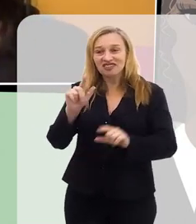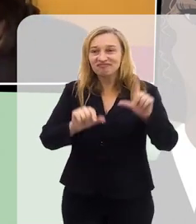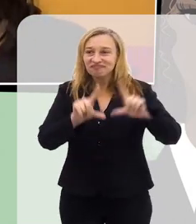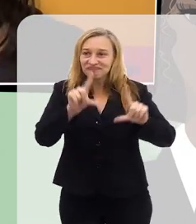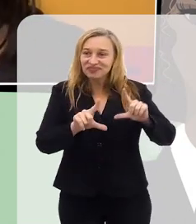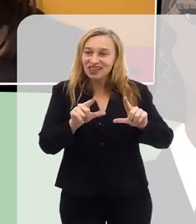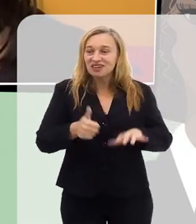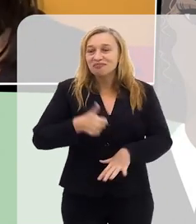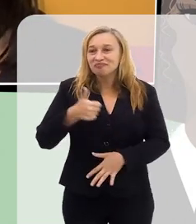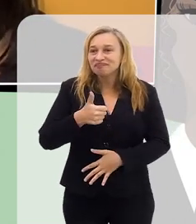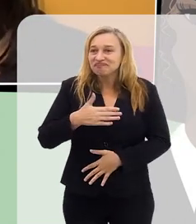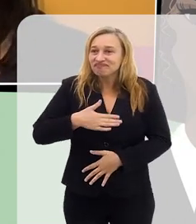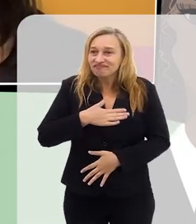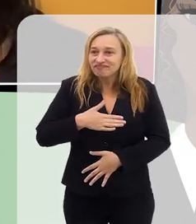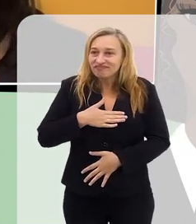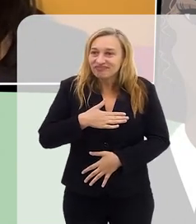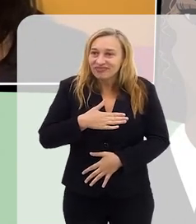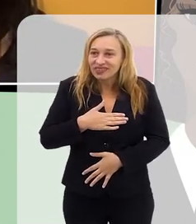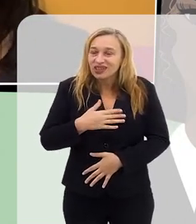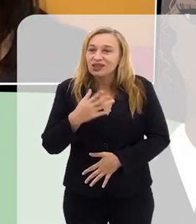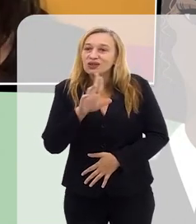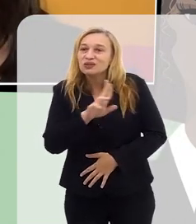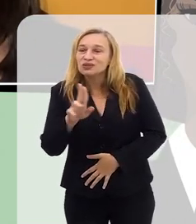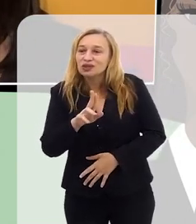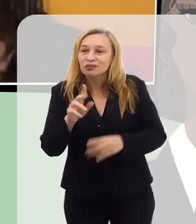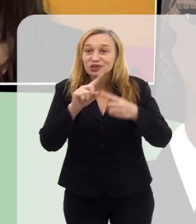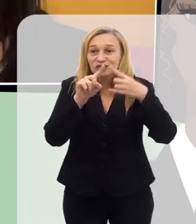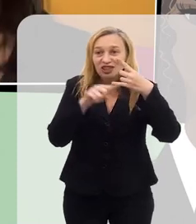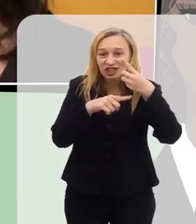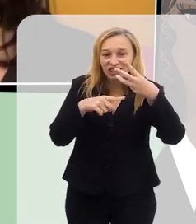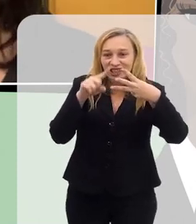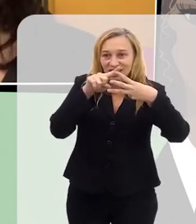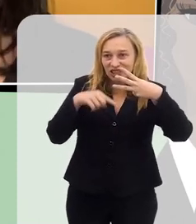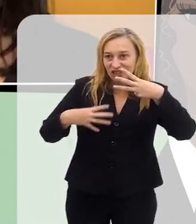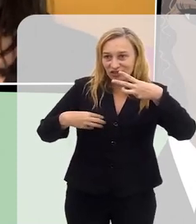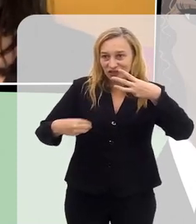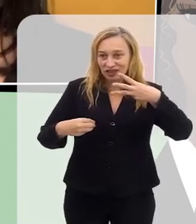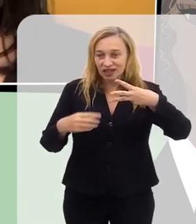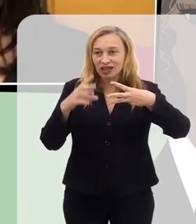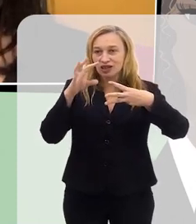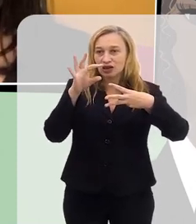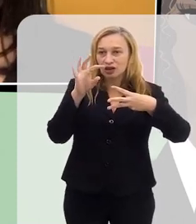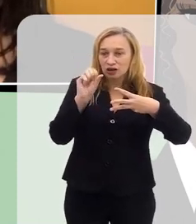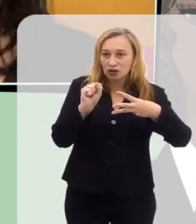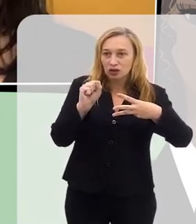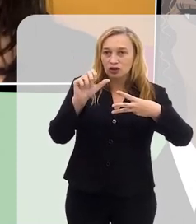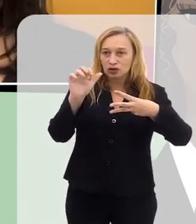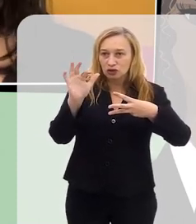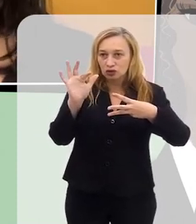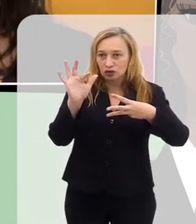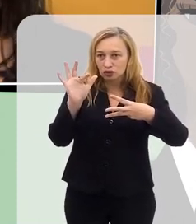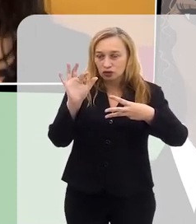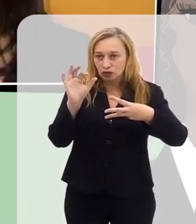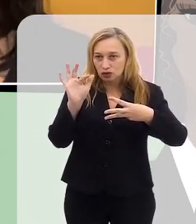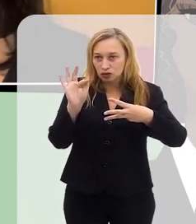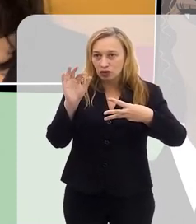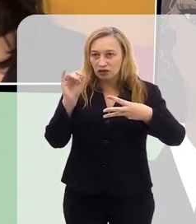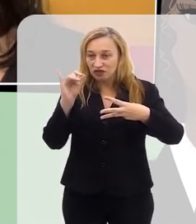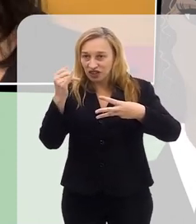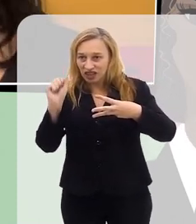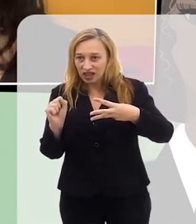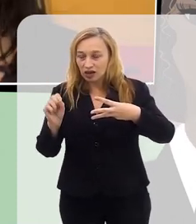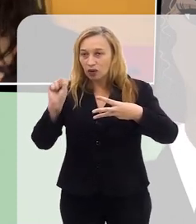programa. Mas, primeiramente, eu gostaria, quais são os nomes dos seus três filhinhos? Tenho a Sofia, né, que teria